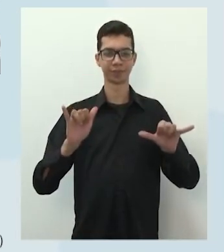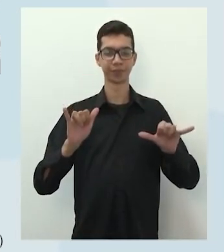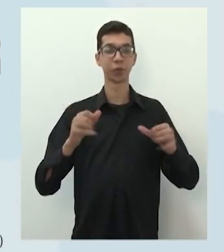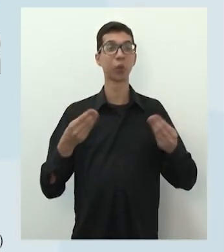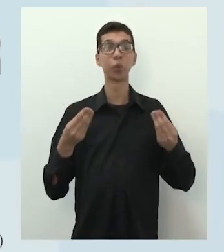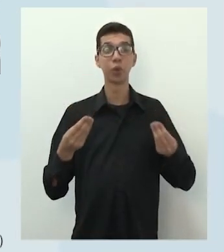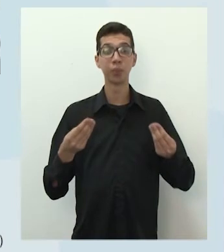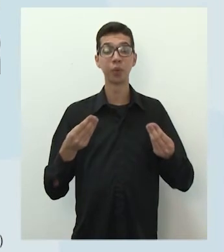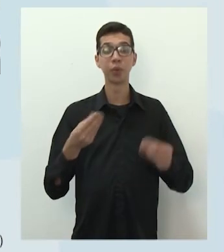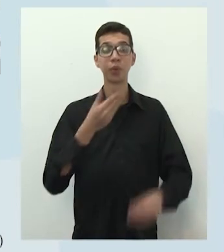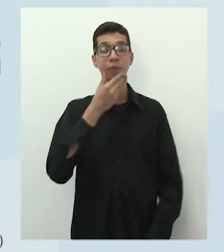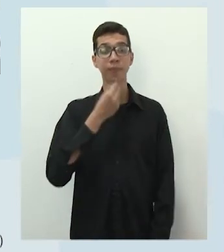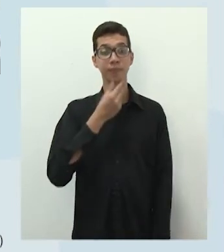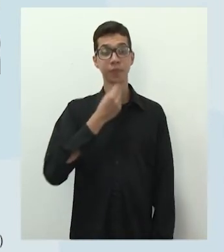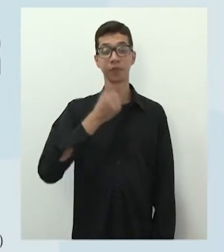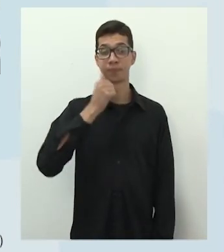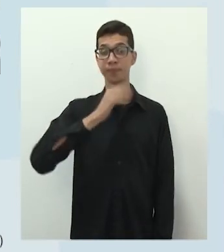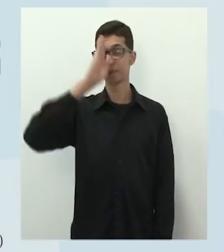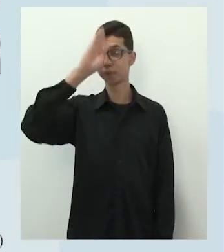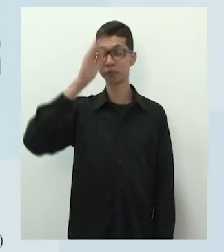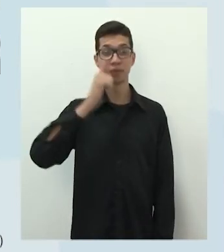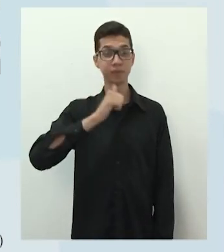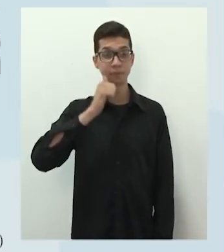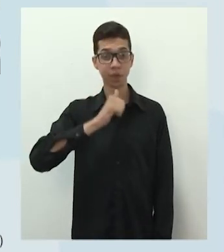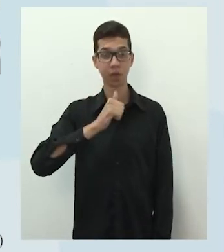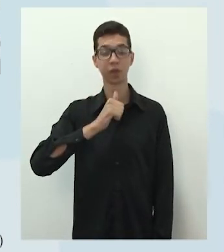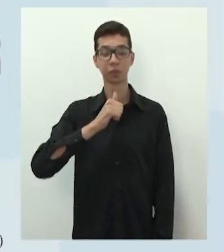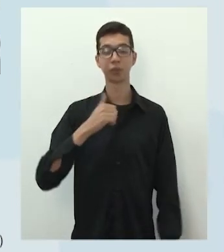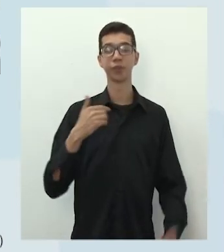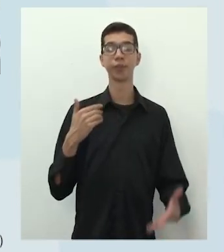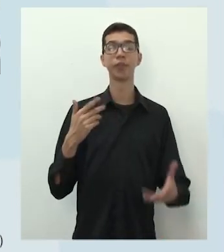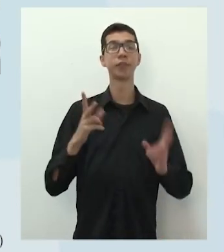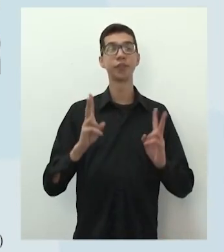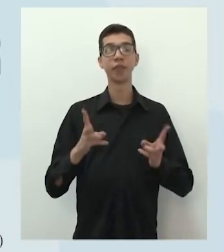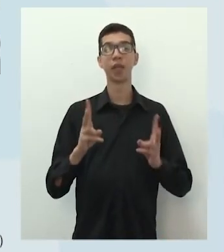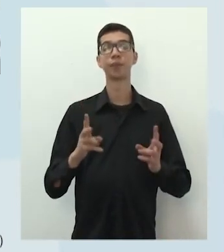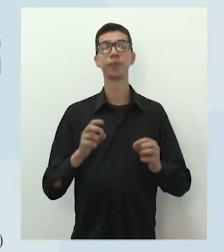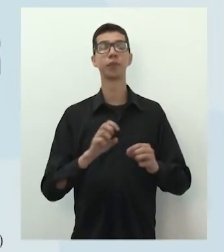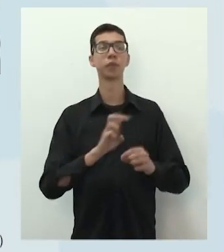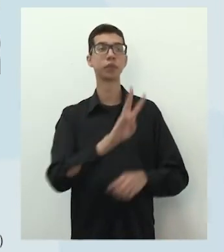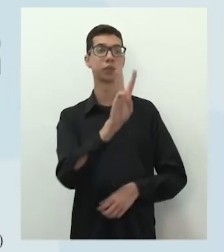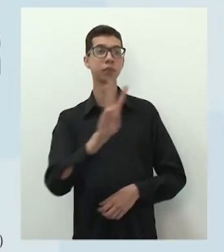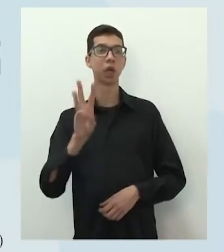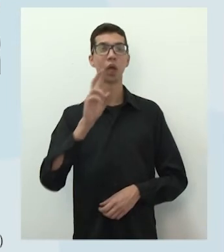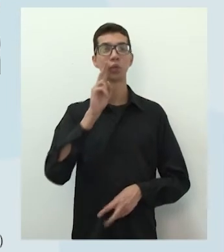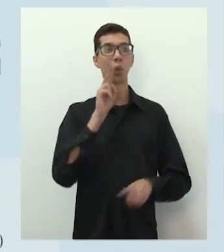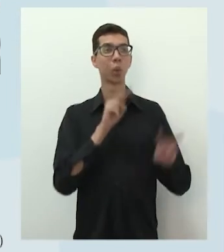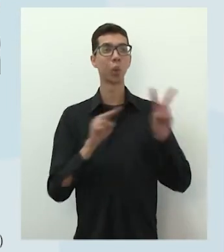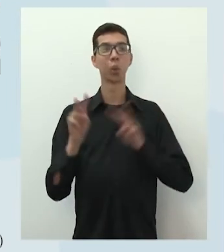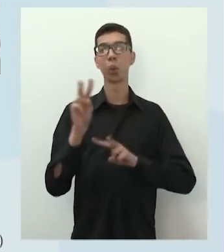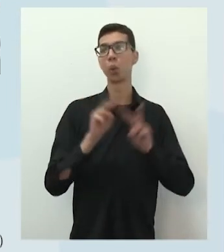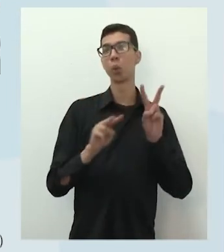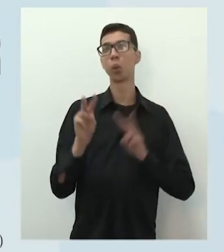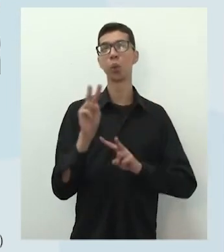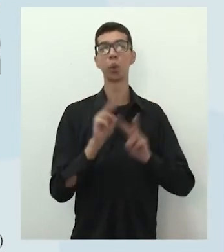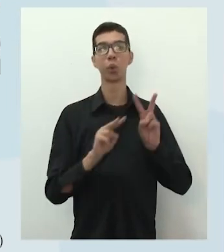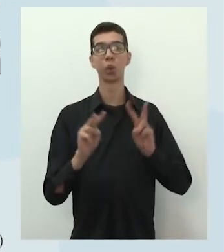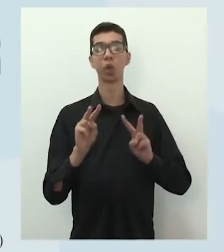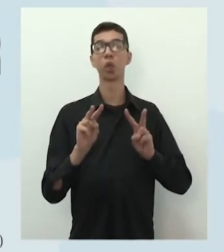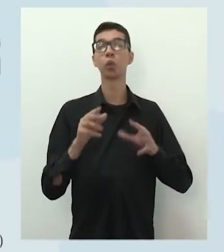menos isso, eu vou explicar de maneira fácil. Um comportamento gerado numa rede social passa a ser entendido